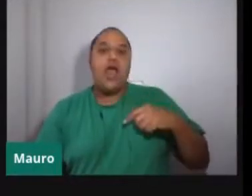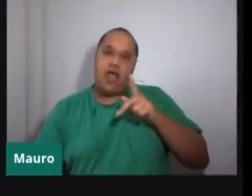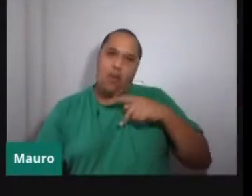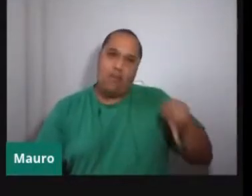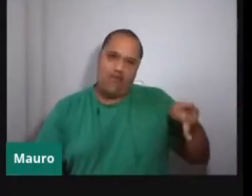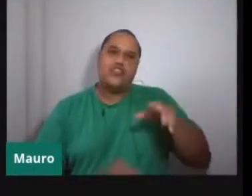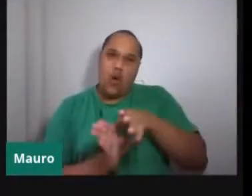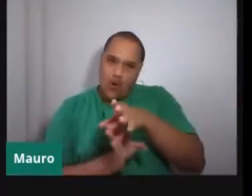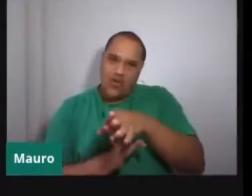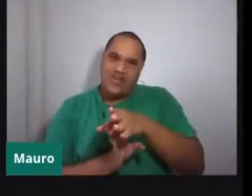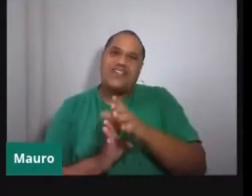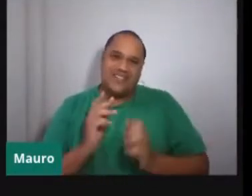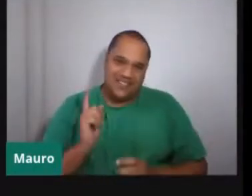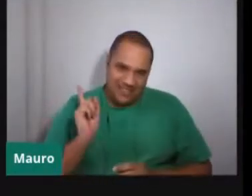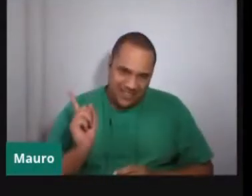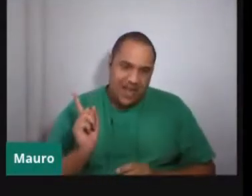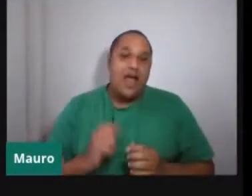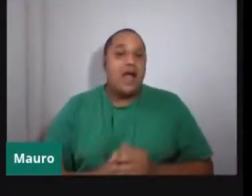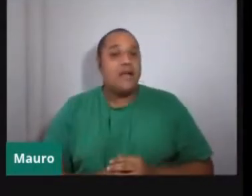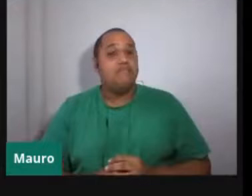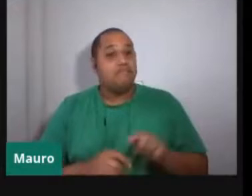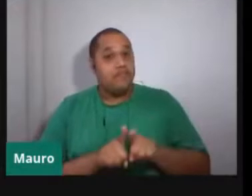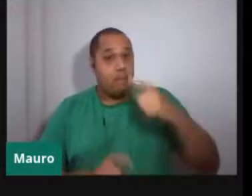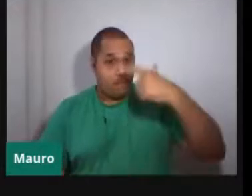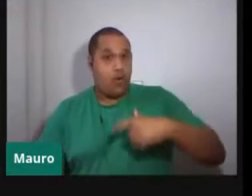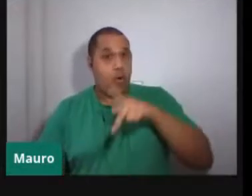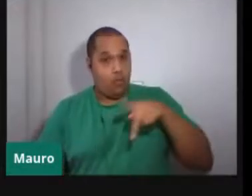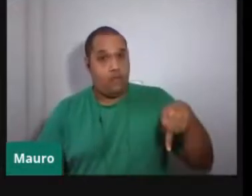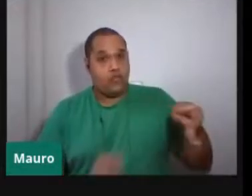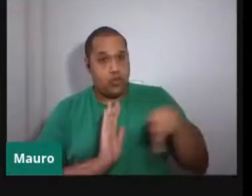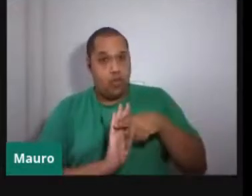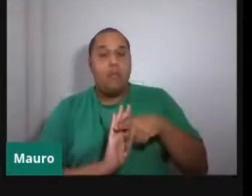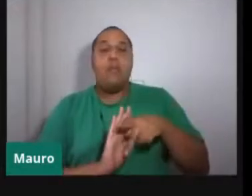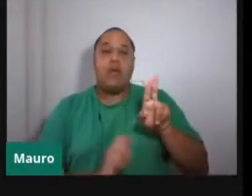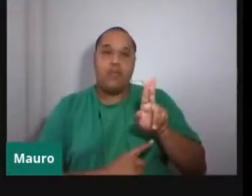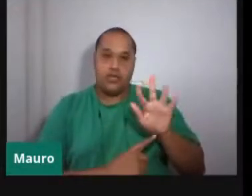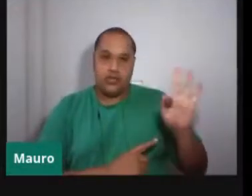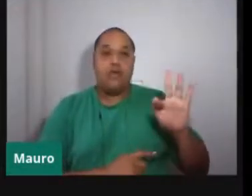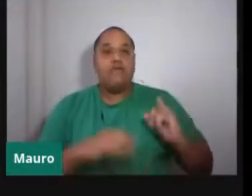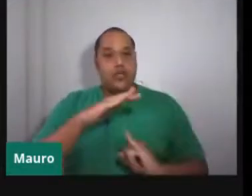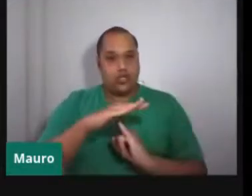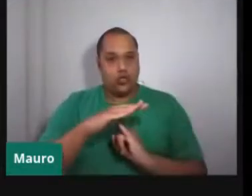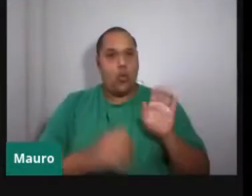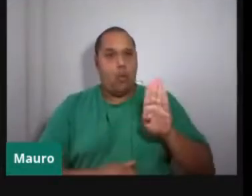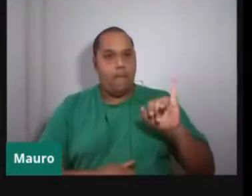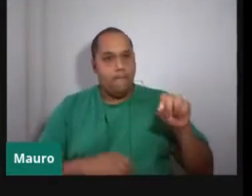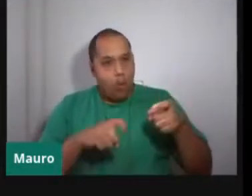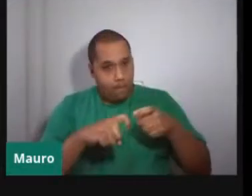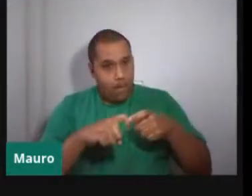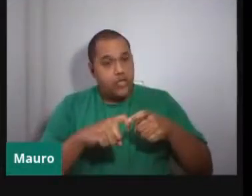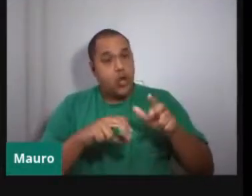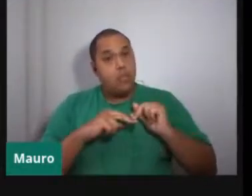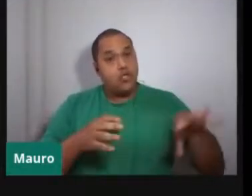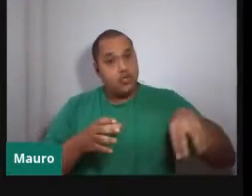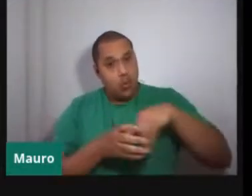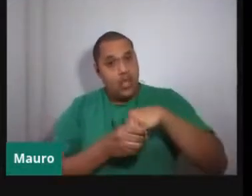orgulho, e sou professora titular aqui do Instituto Biomédico da Universidade Federal Fluminense e faço parte desse laboratório